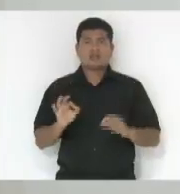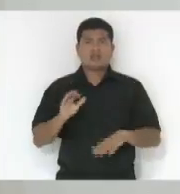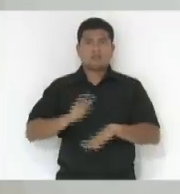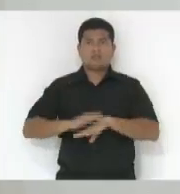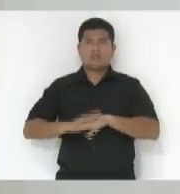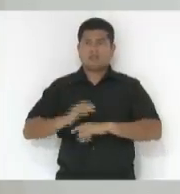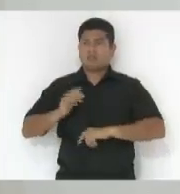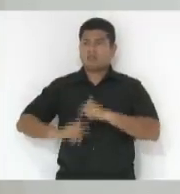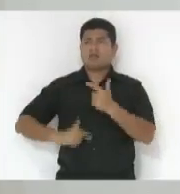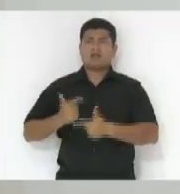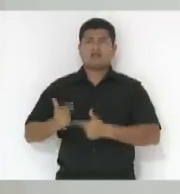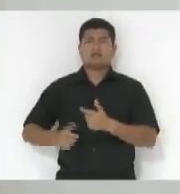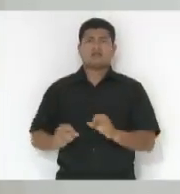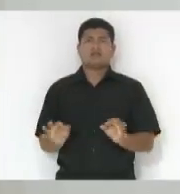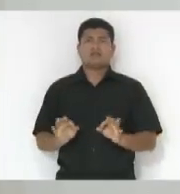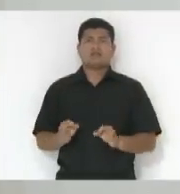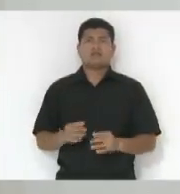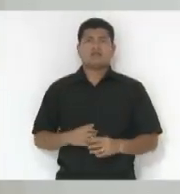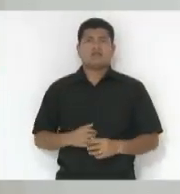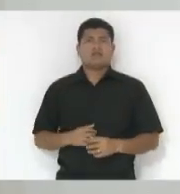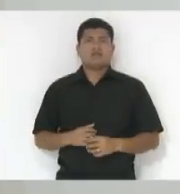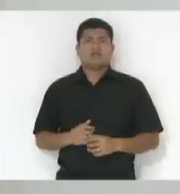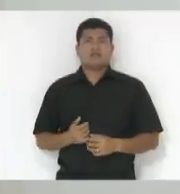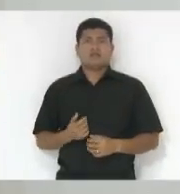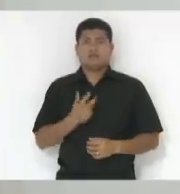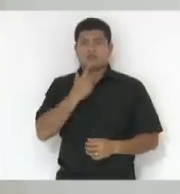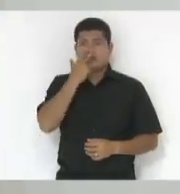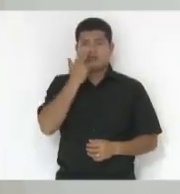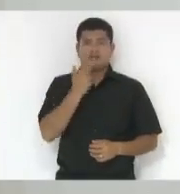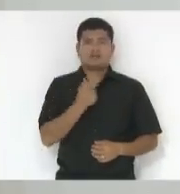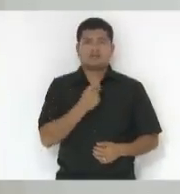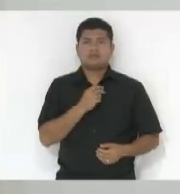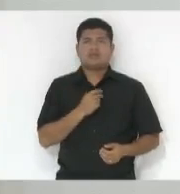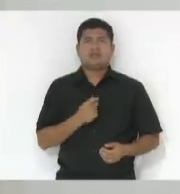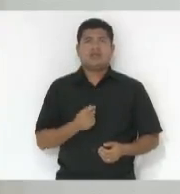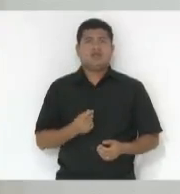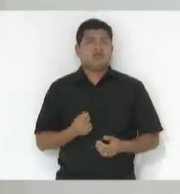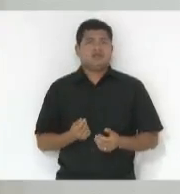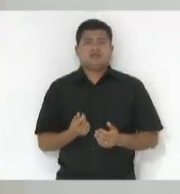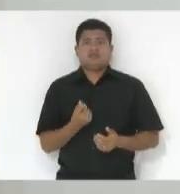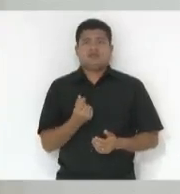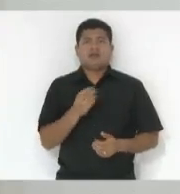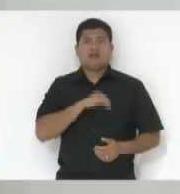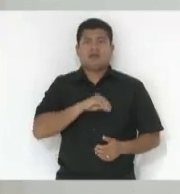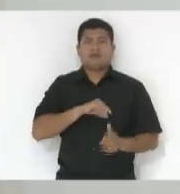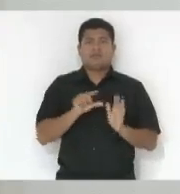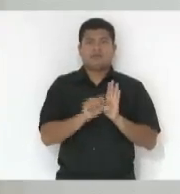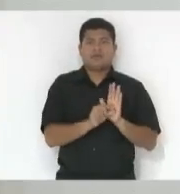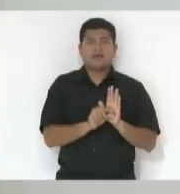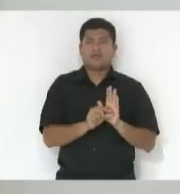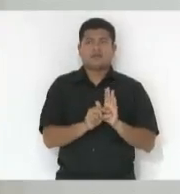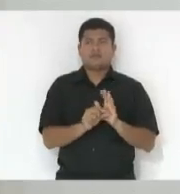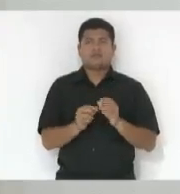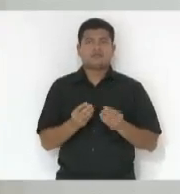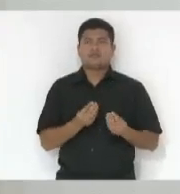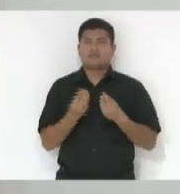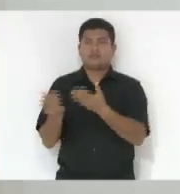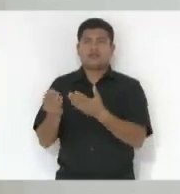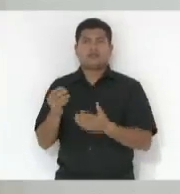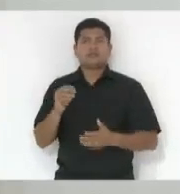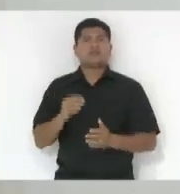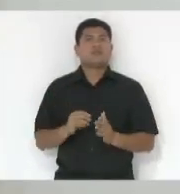transformou? Numa incrível máquina de transferência de renda, de quem ganha menos para quem ganha mais. Nós